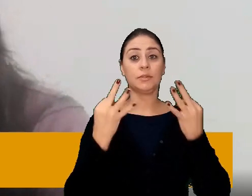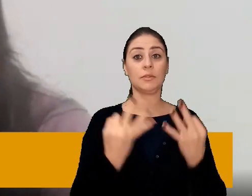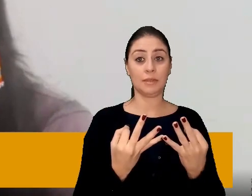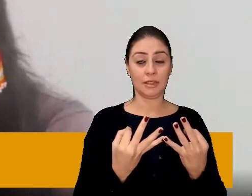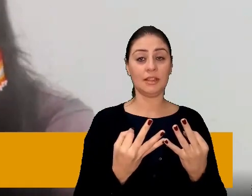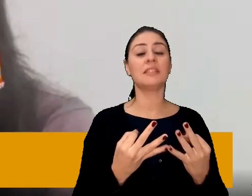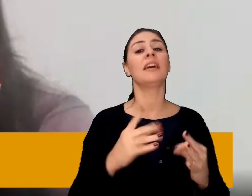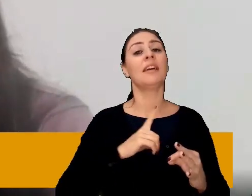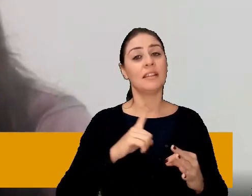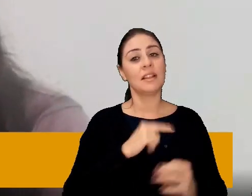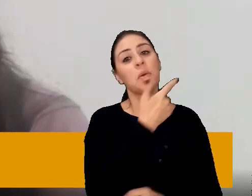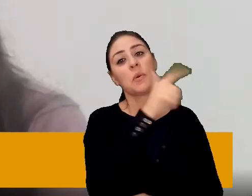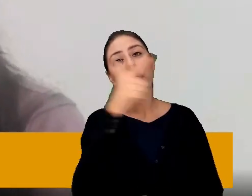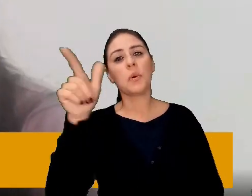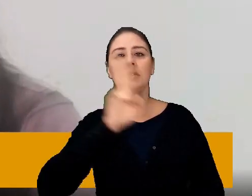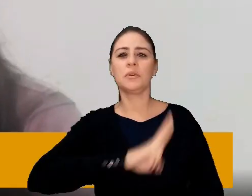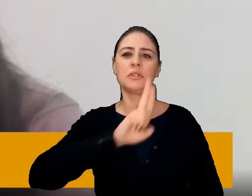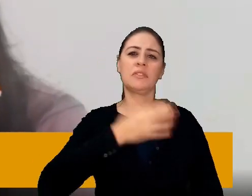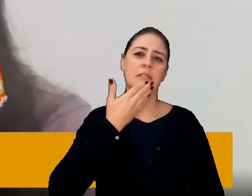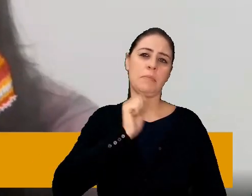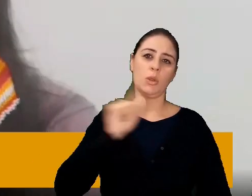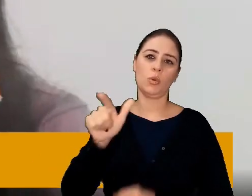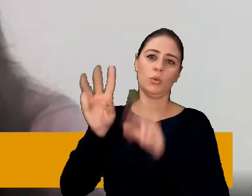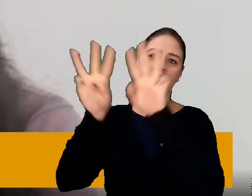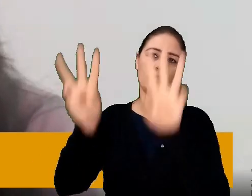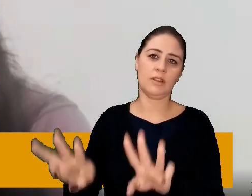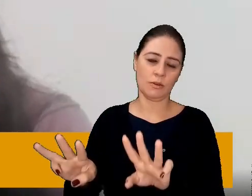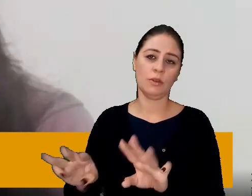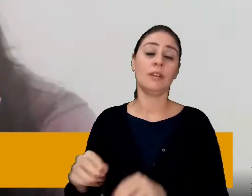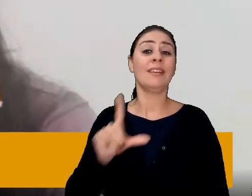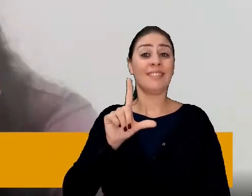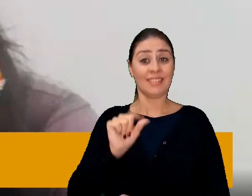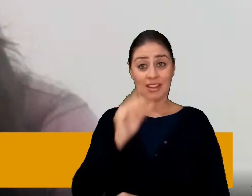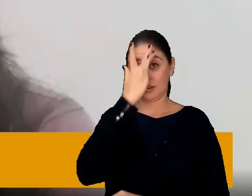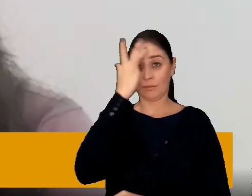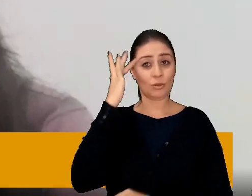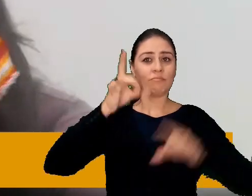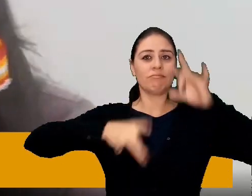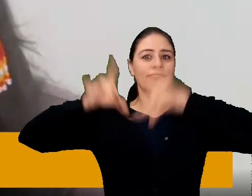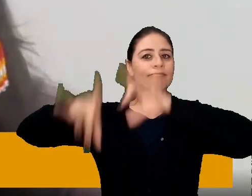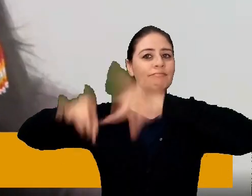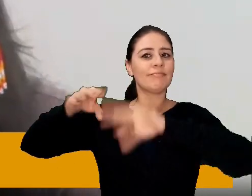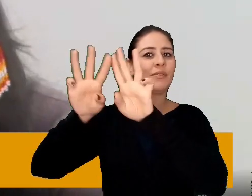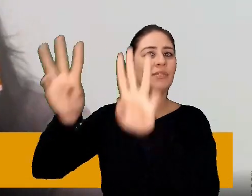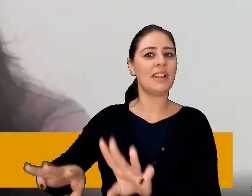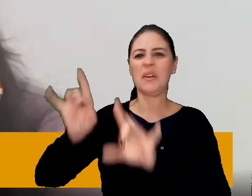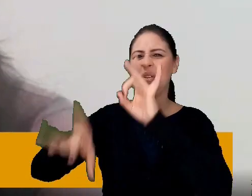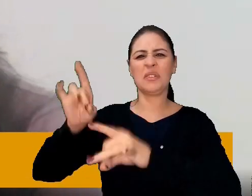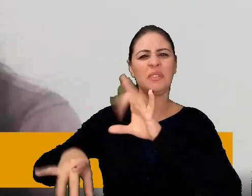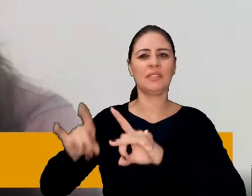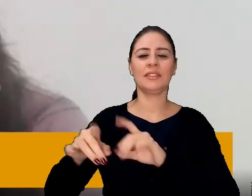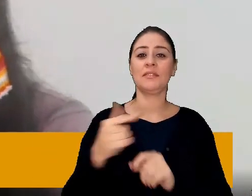parentes indígenas tiveram colocação em outras universidades bem melhor do que na UFPR. Então, 10 pessoas desistiram. Então,